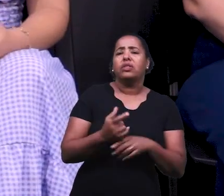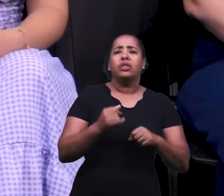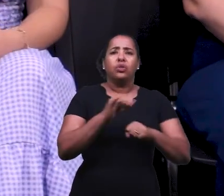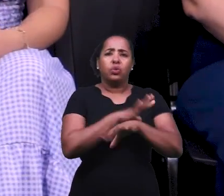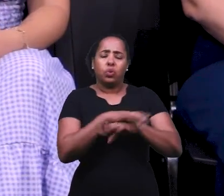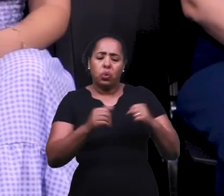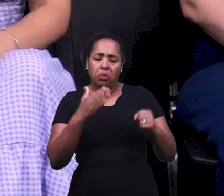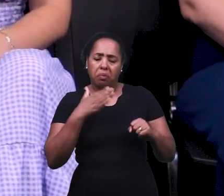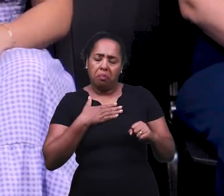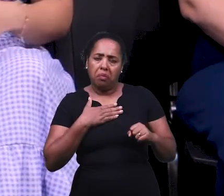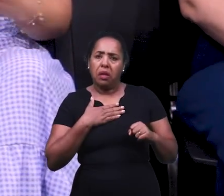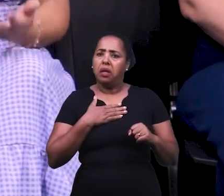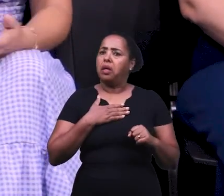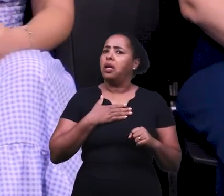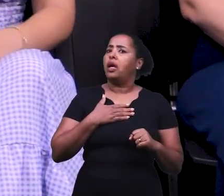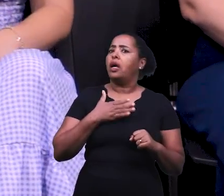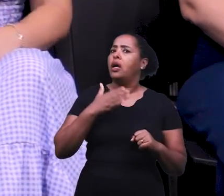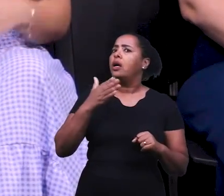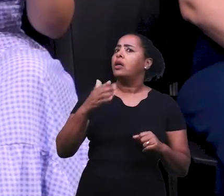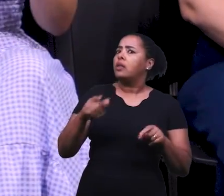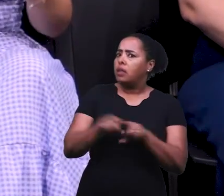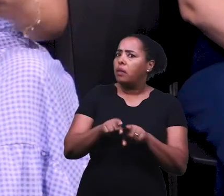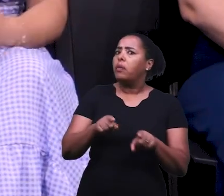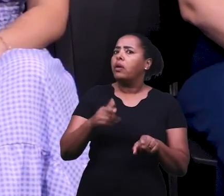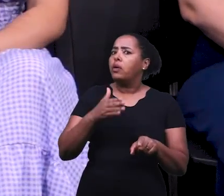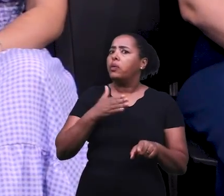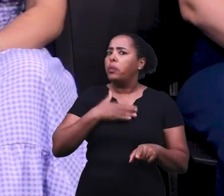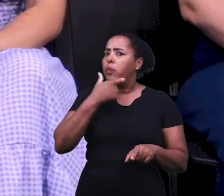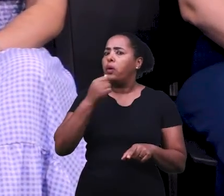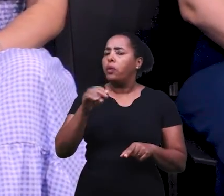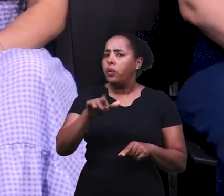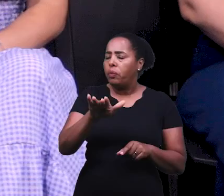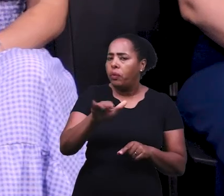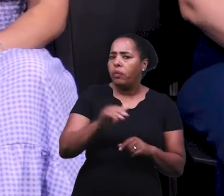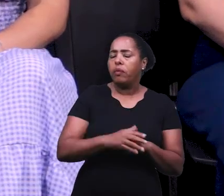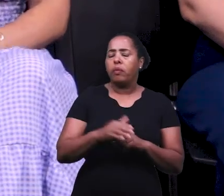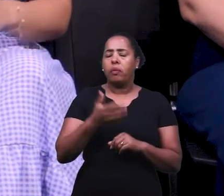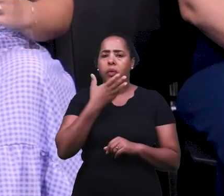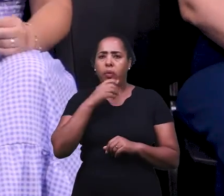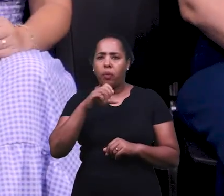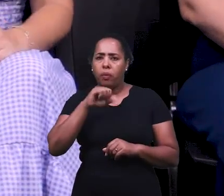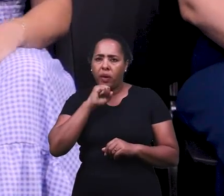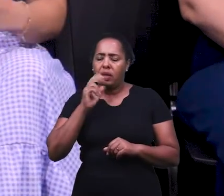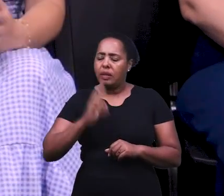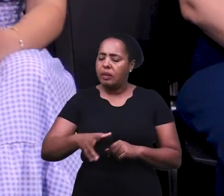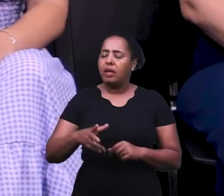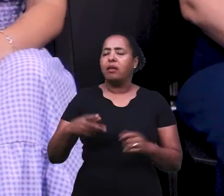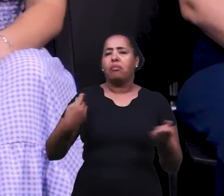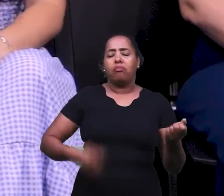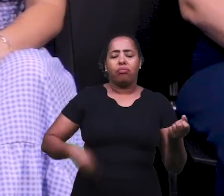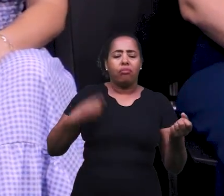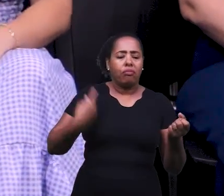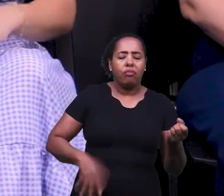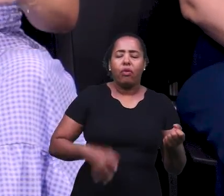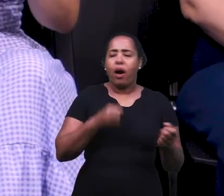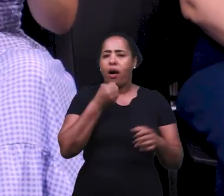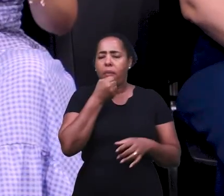na família, de cura minha, do meu irmão. E o meu pai, ele sempre foi do